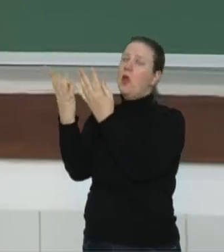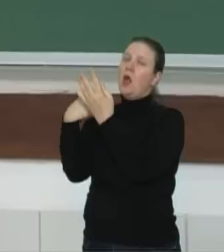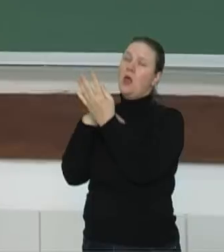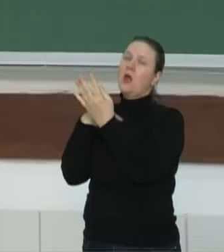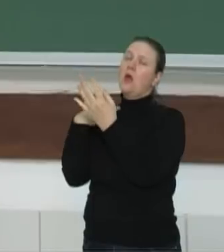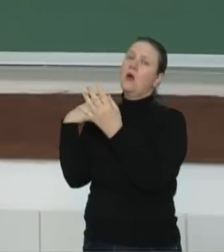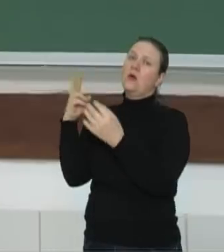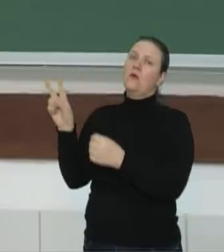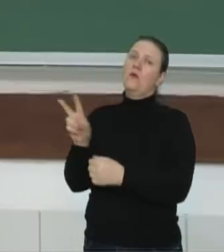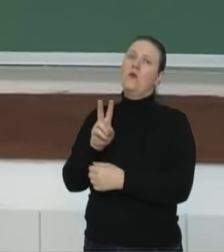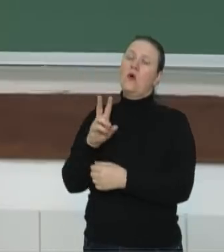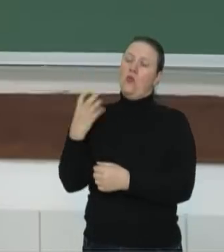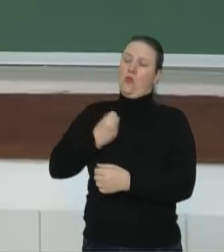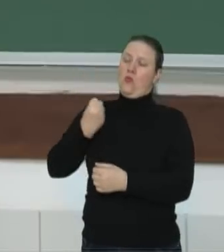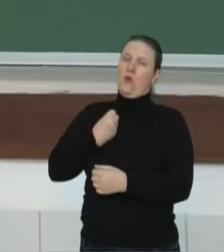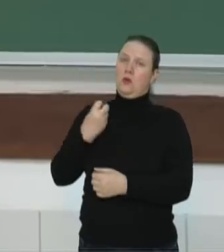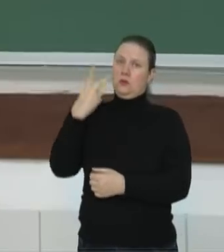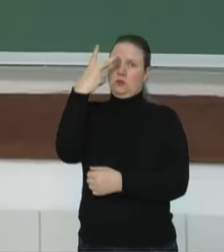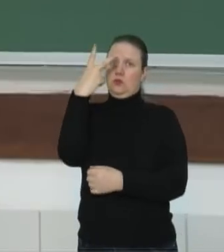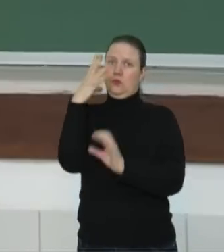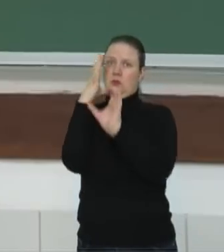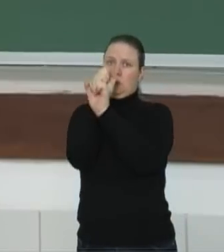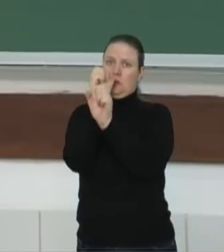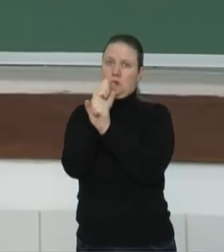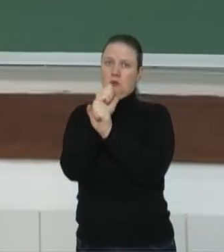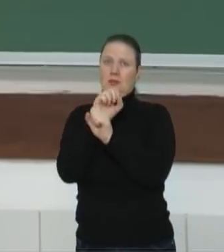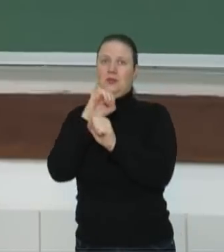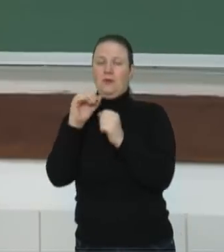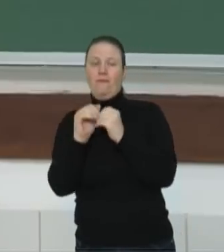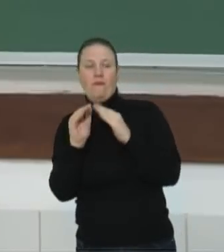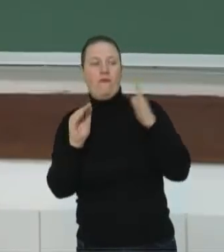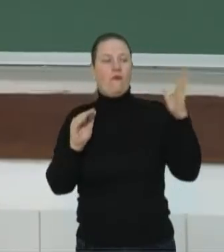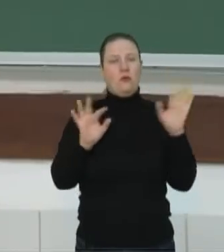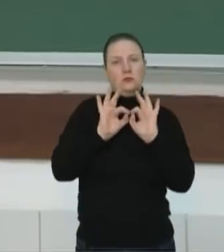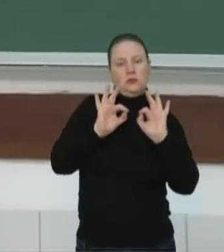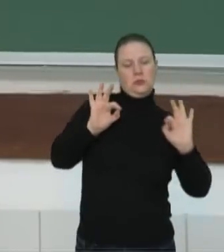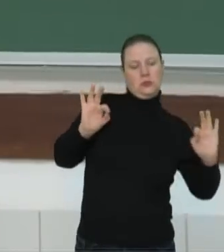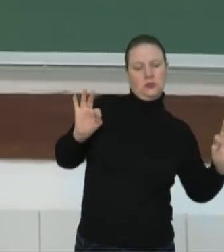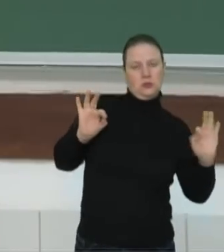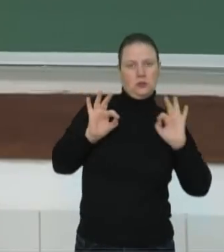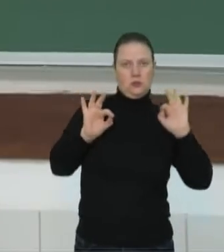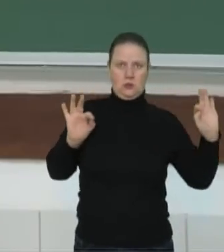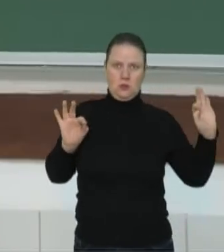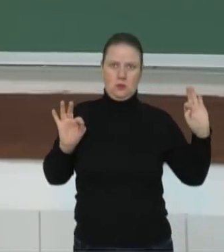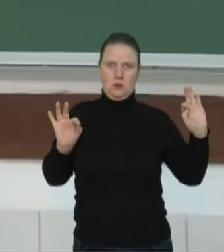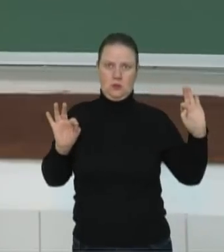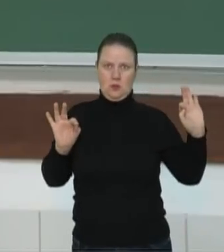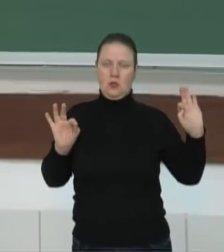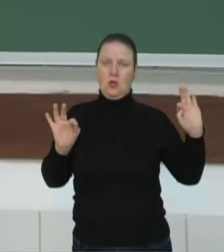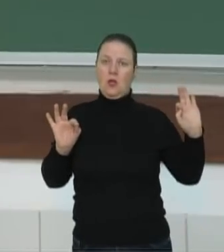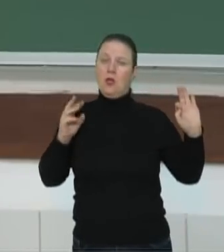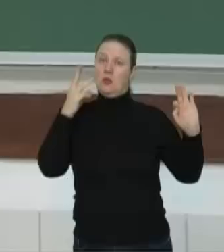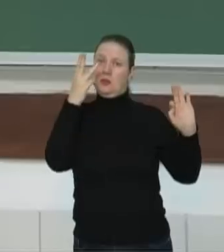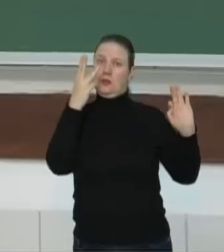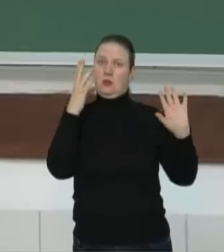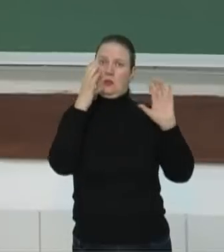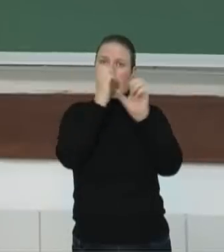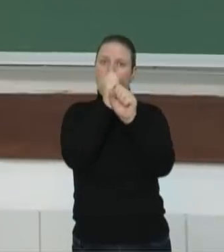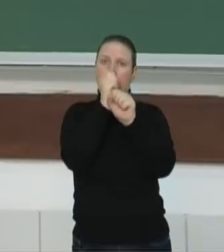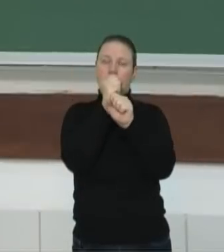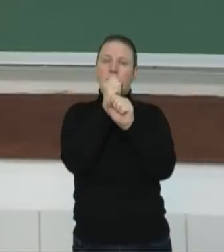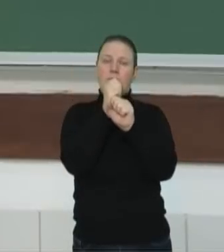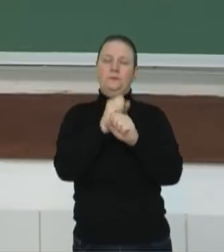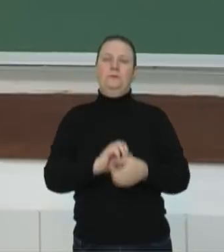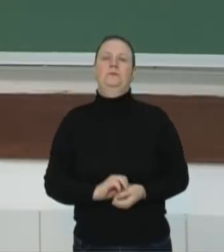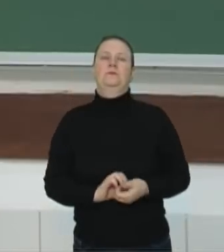cesta valerá 2 pontos. Se eu arremesso de fora dessa linha, de mais de longe, ela valerá 3